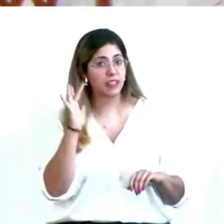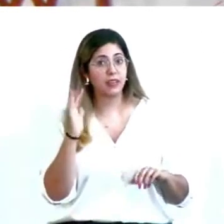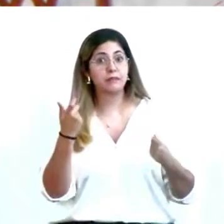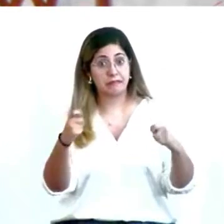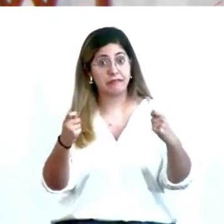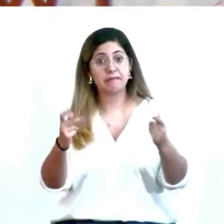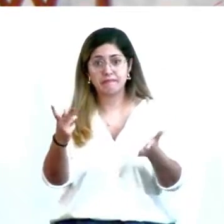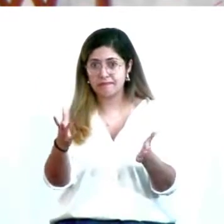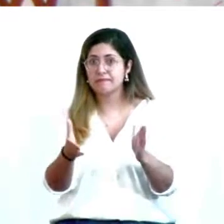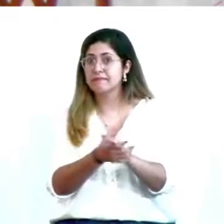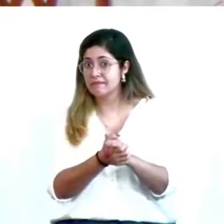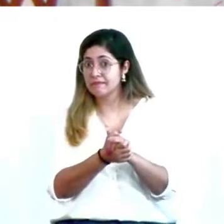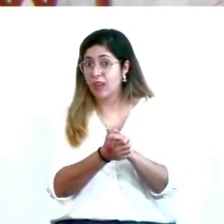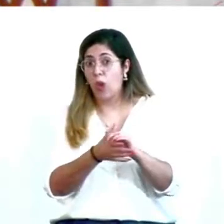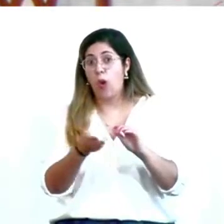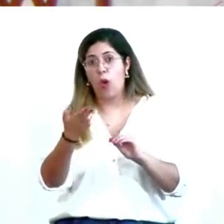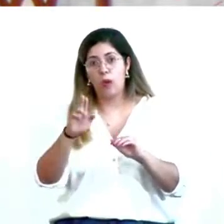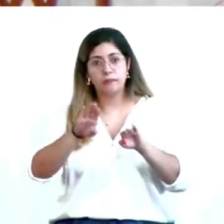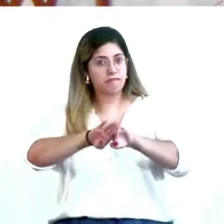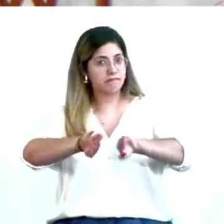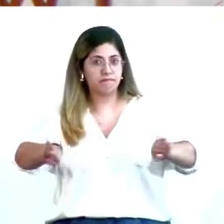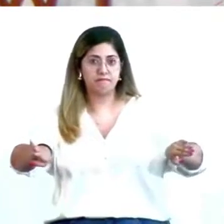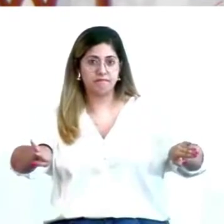case ou separe.